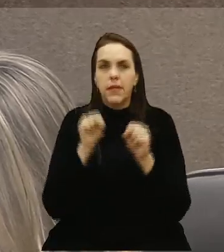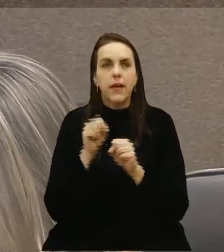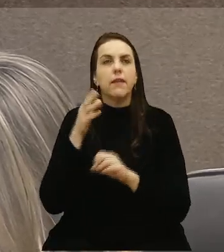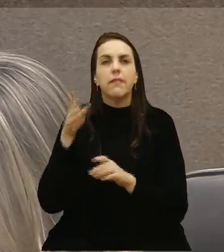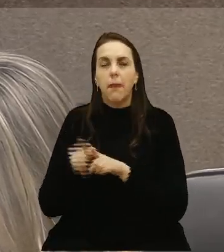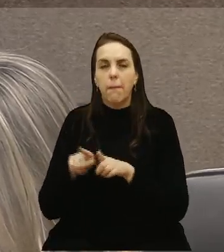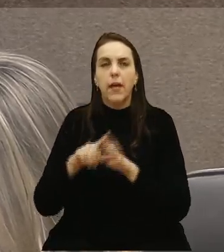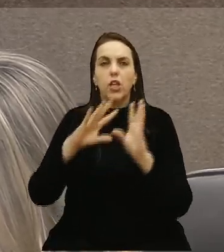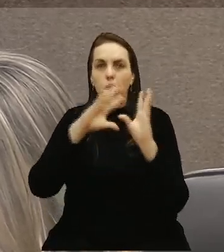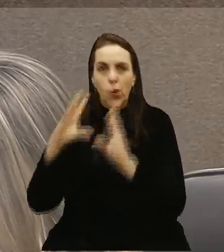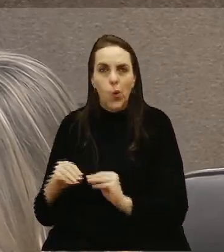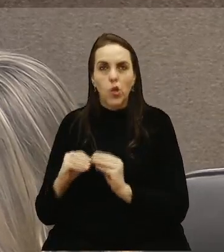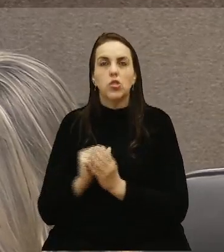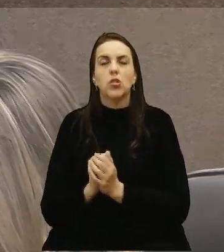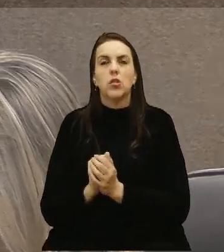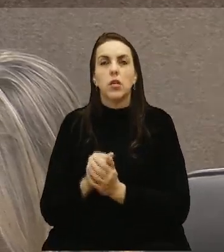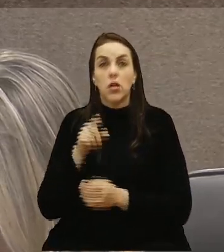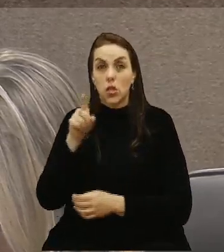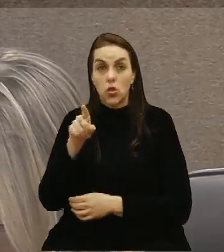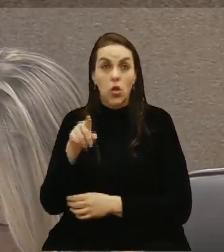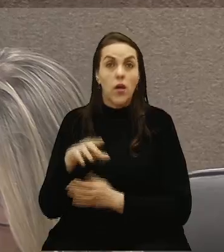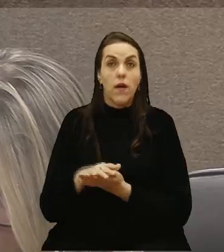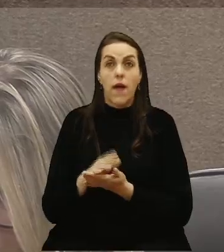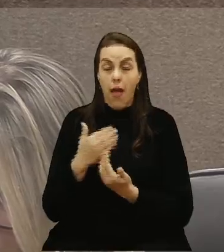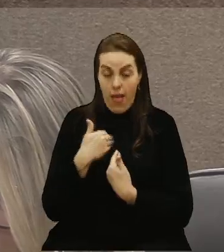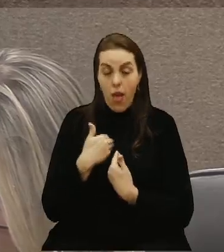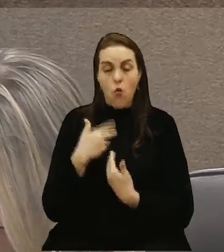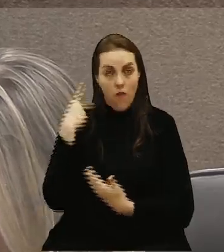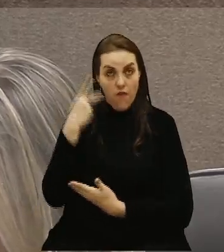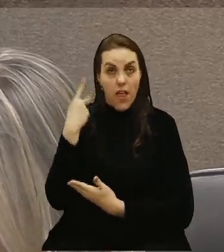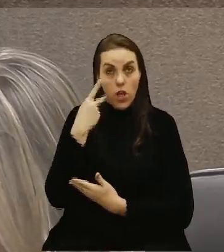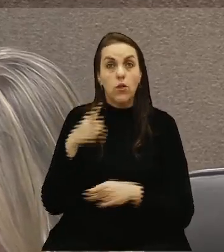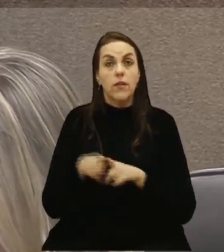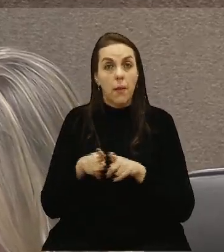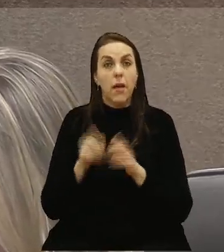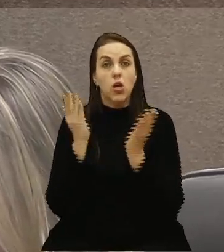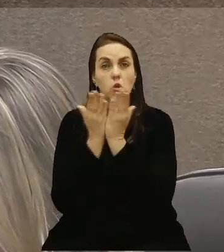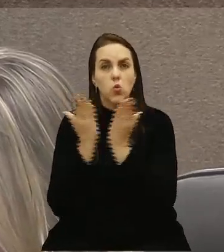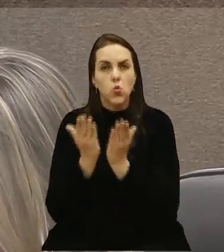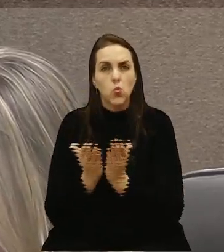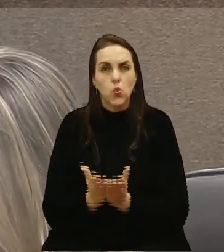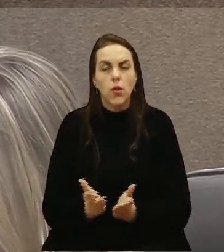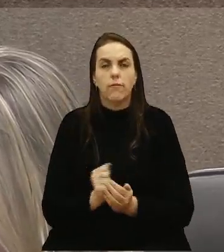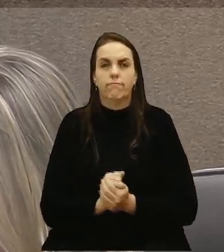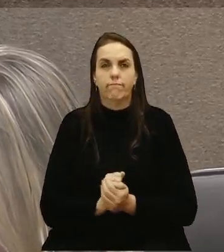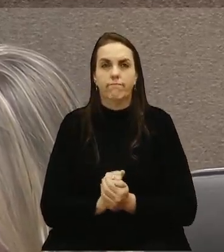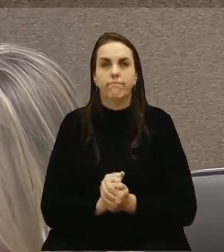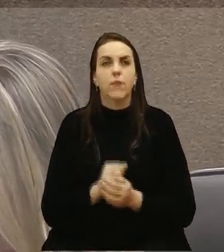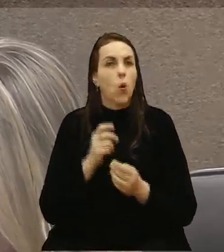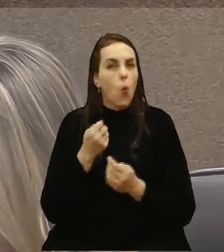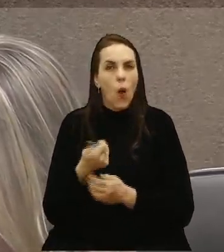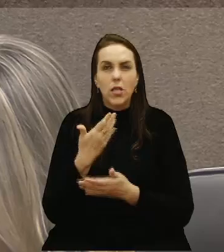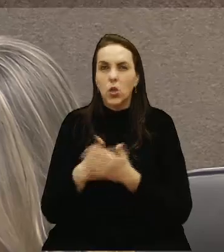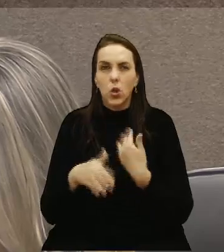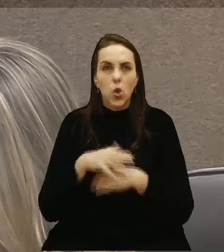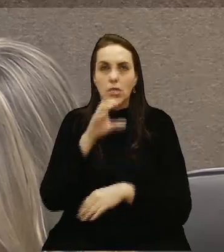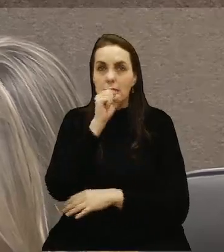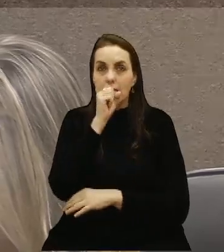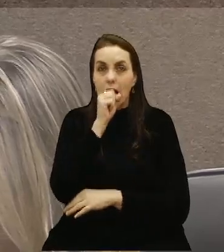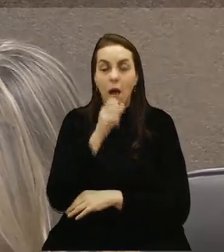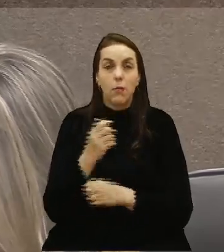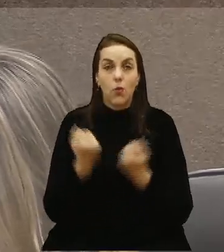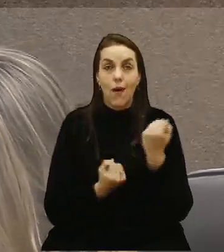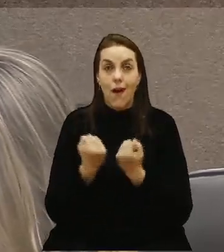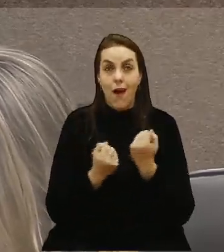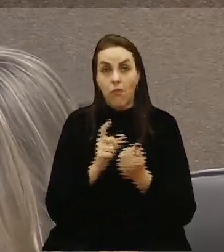vezes de noite, enquanto vereador, eu ia estudar. E muitas vezes, quase todos os sábados, eu pegava meu carro, saía às 5 da